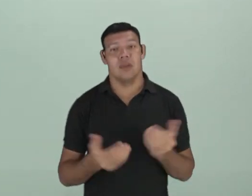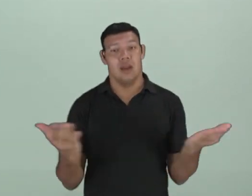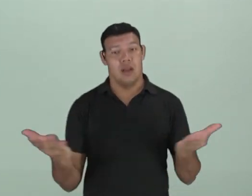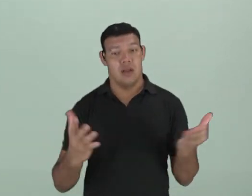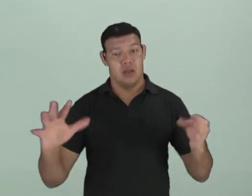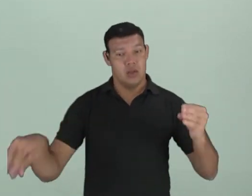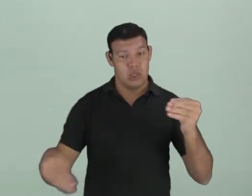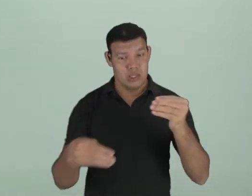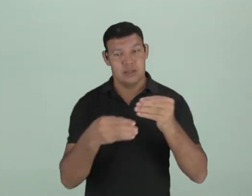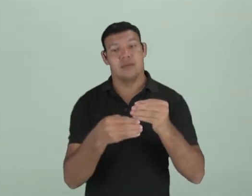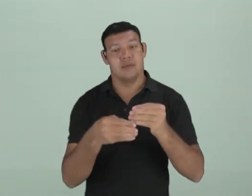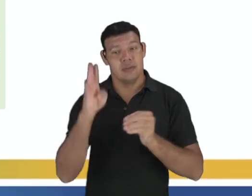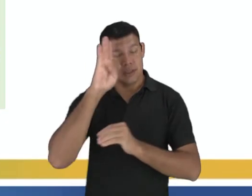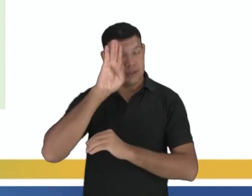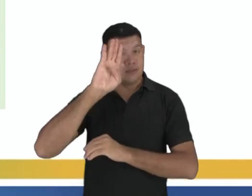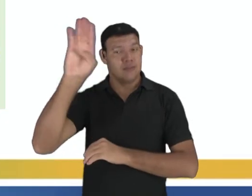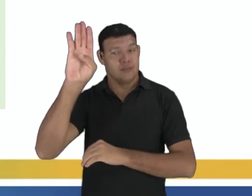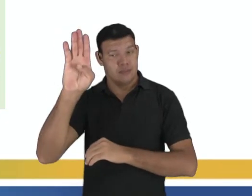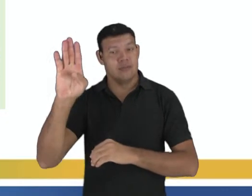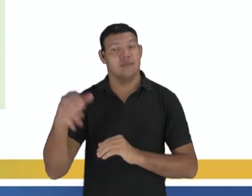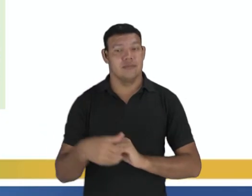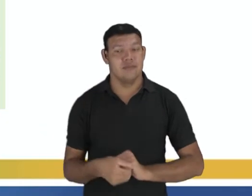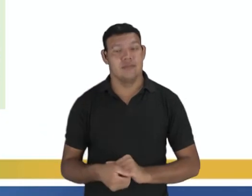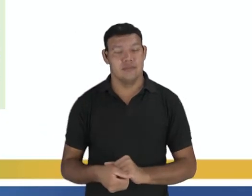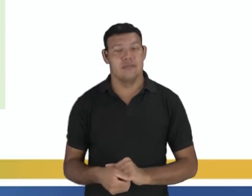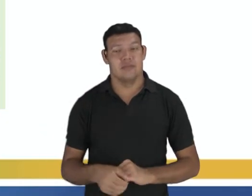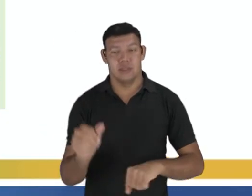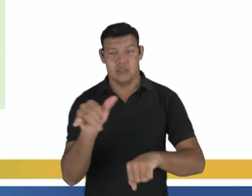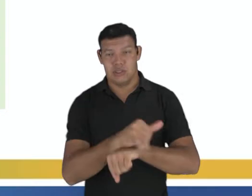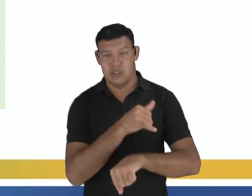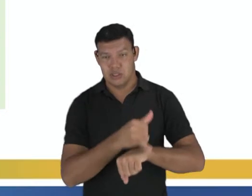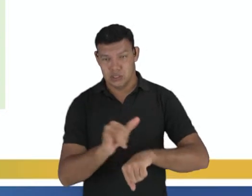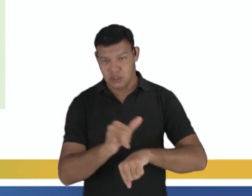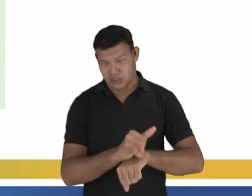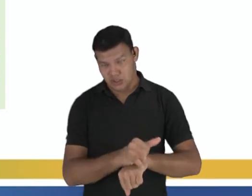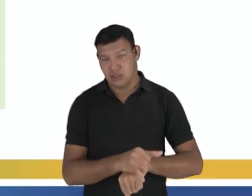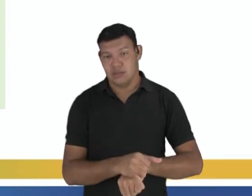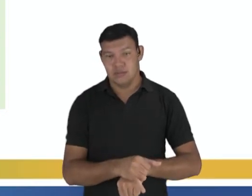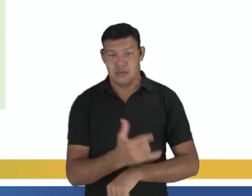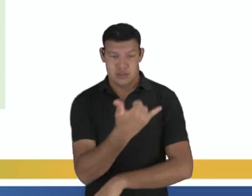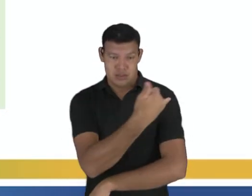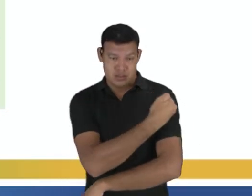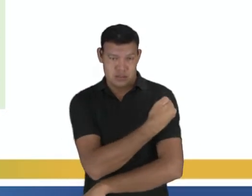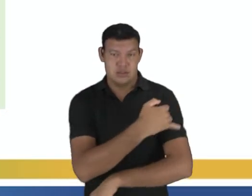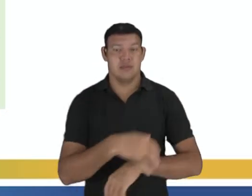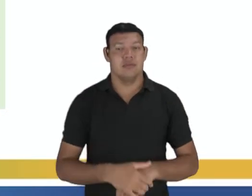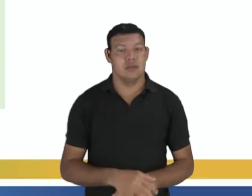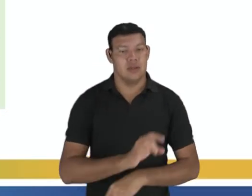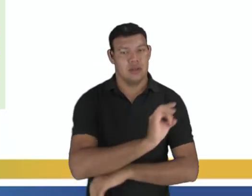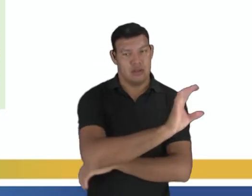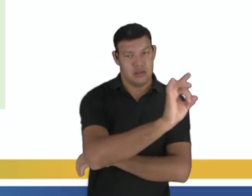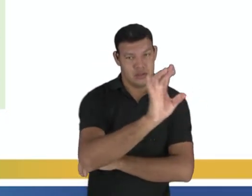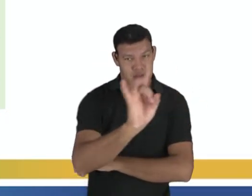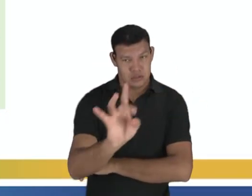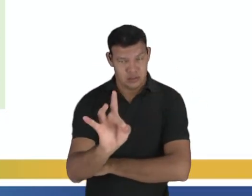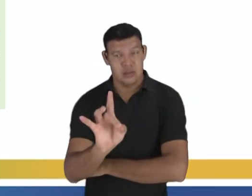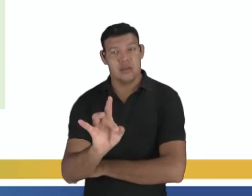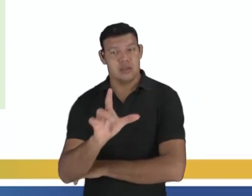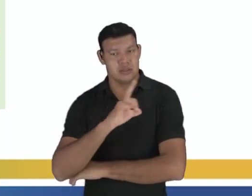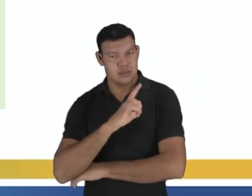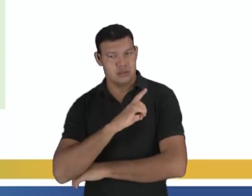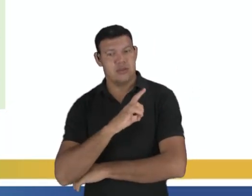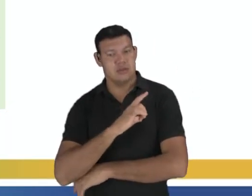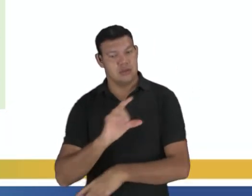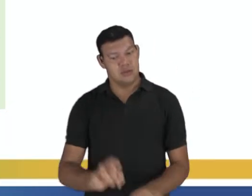um resumo, né, dos principais mecanismos de ação das vacinas, tá? Cada vacina tem um mecanismo de ação